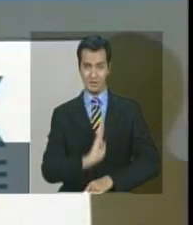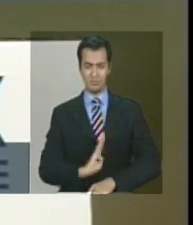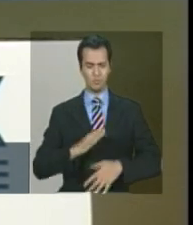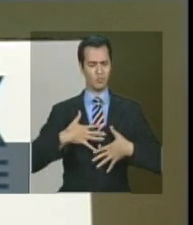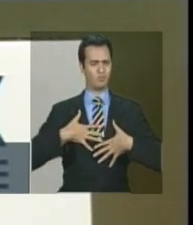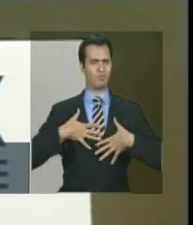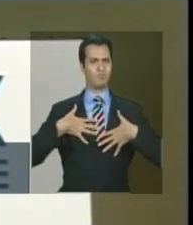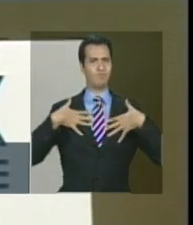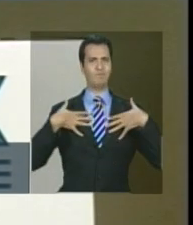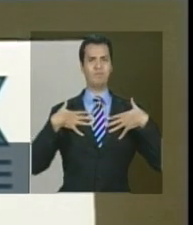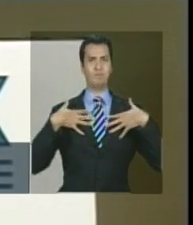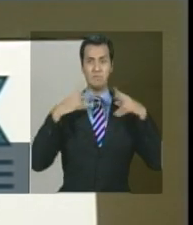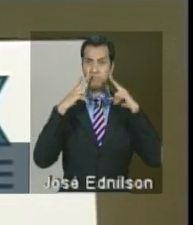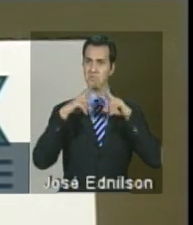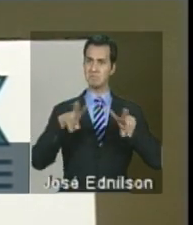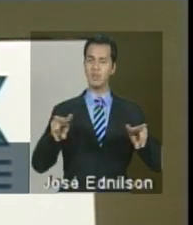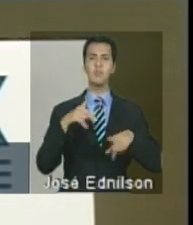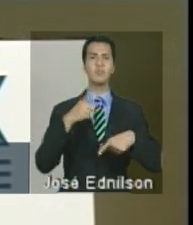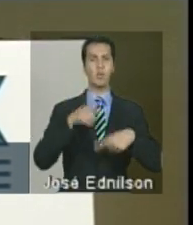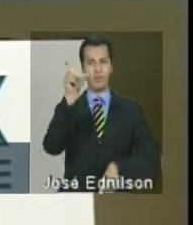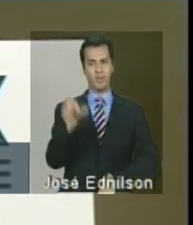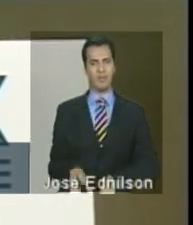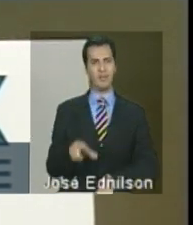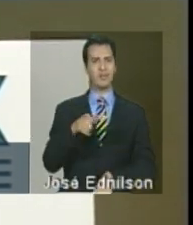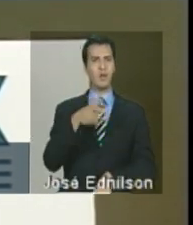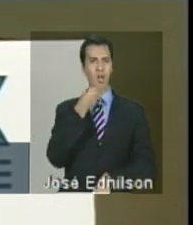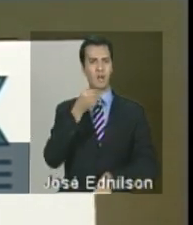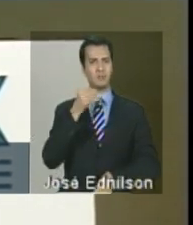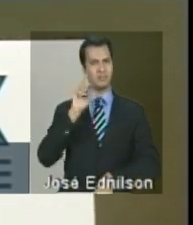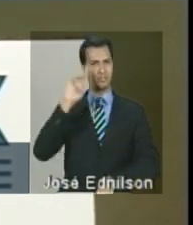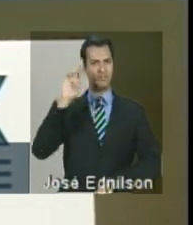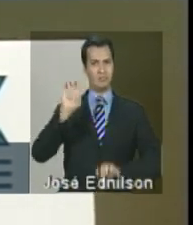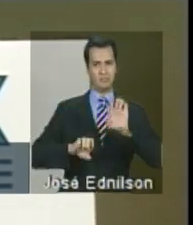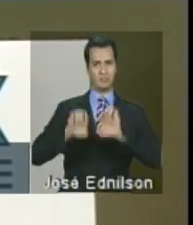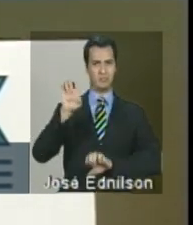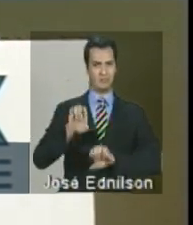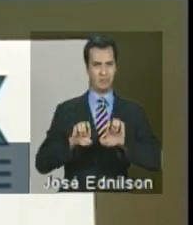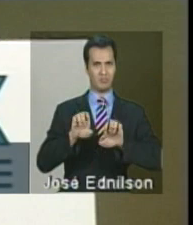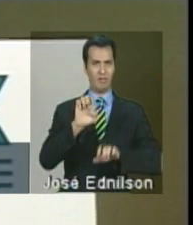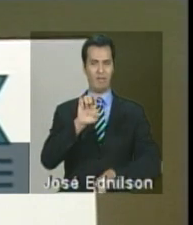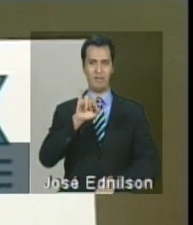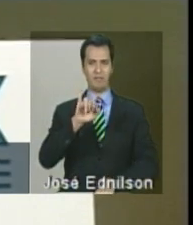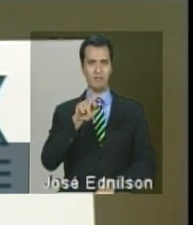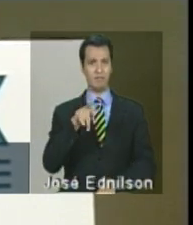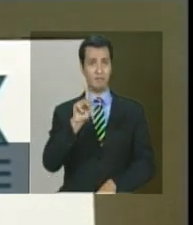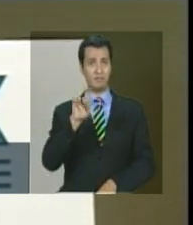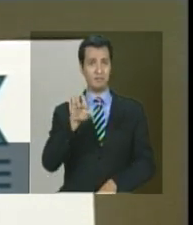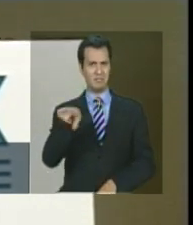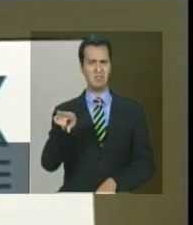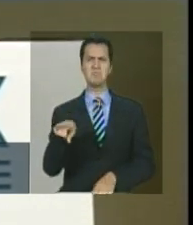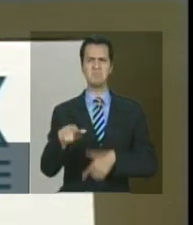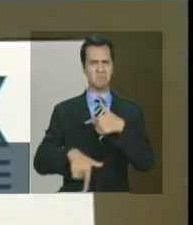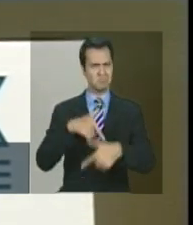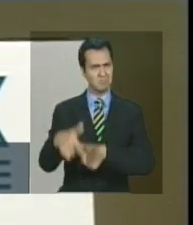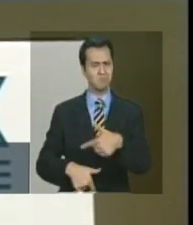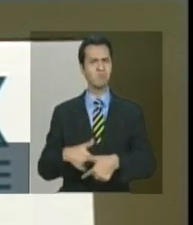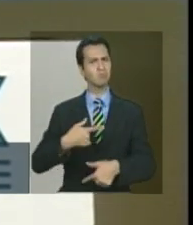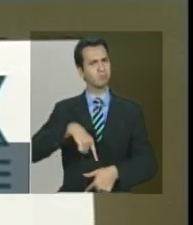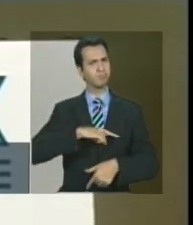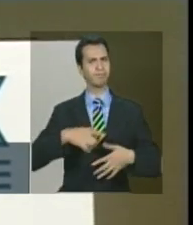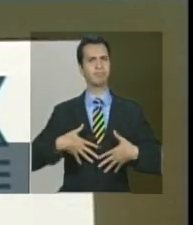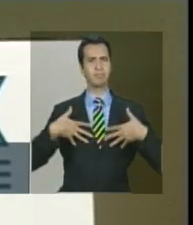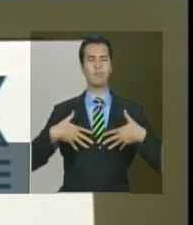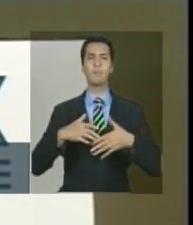de um empresário do setor privado. Queria cumprimentar também os ministros de Estado que